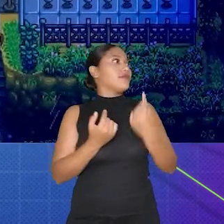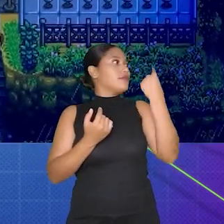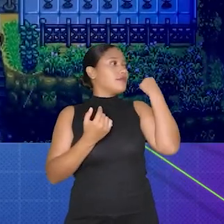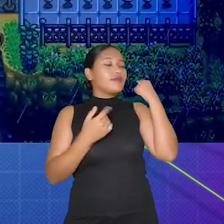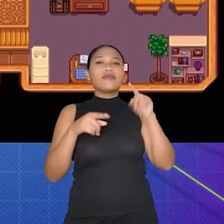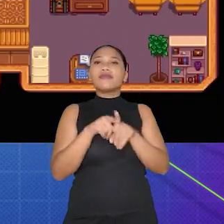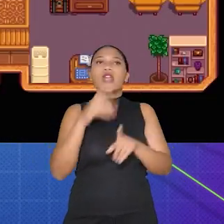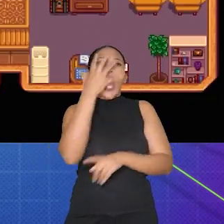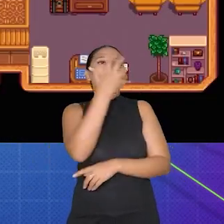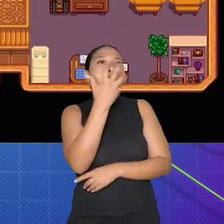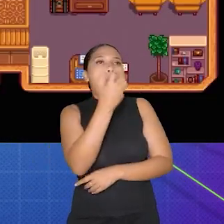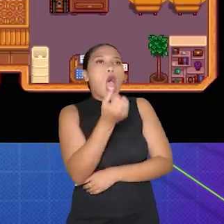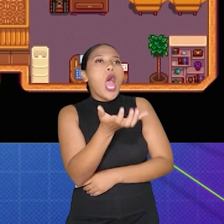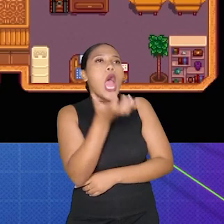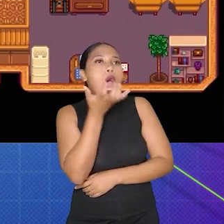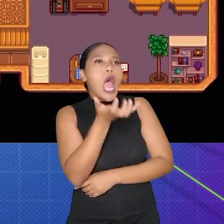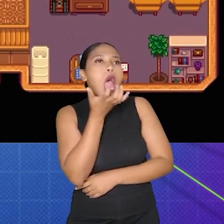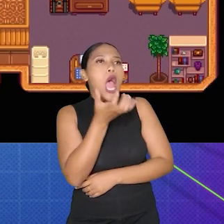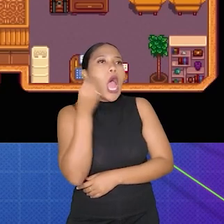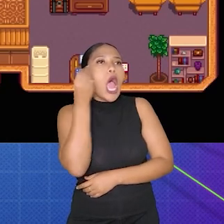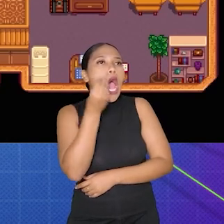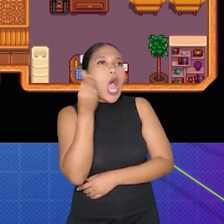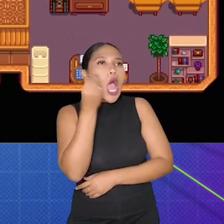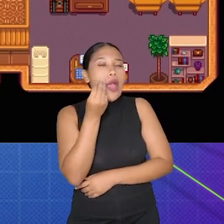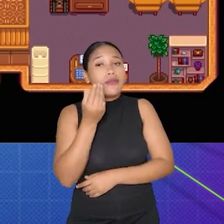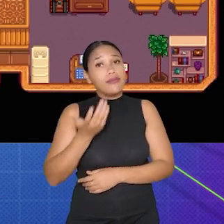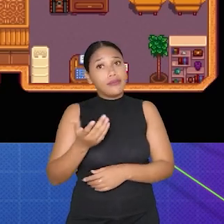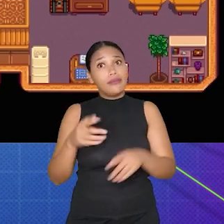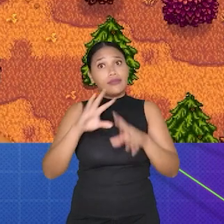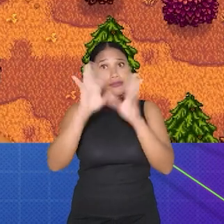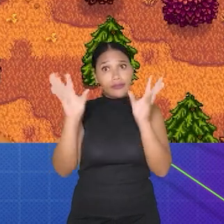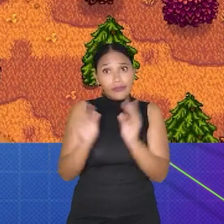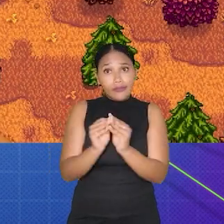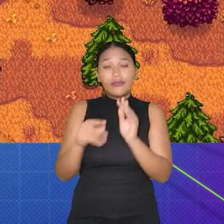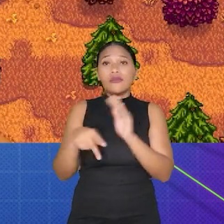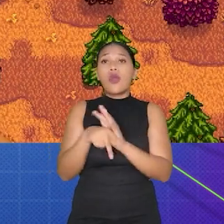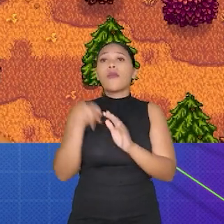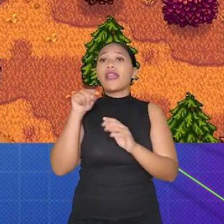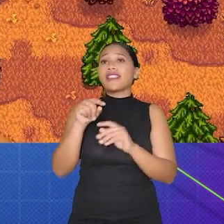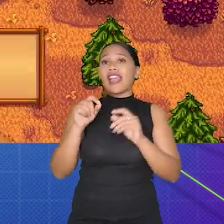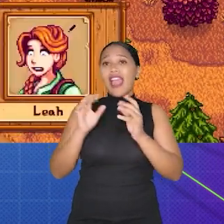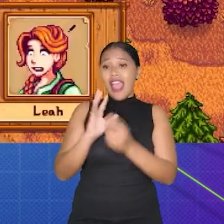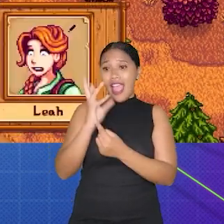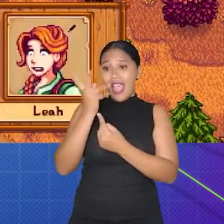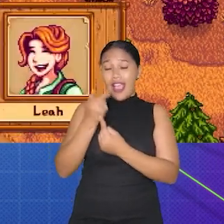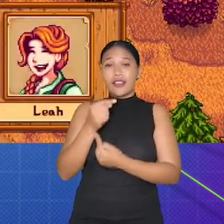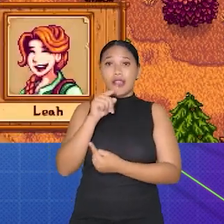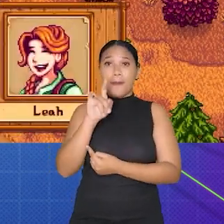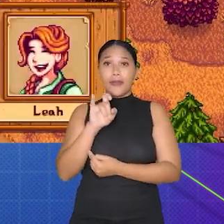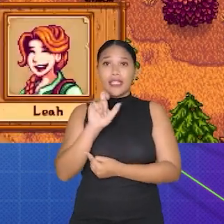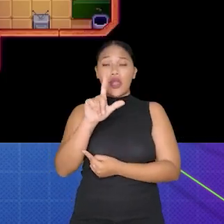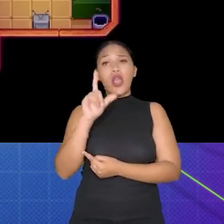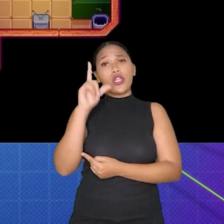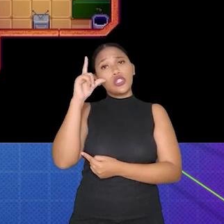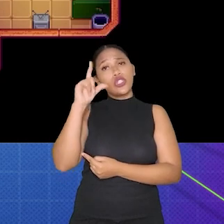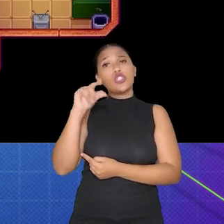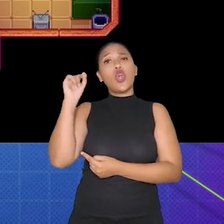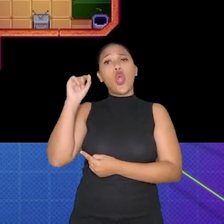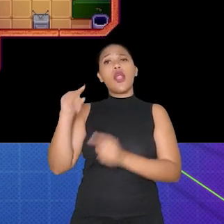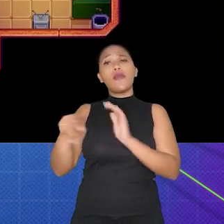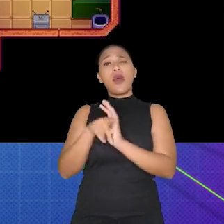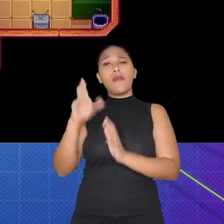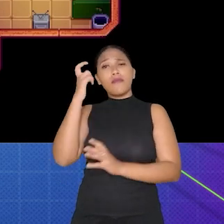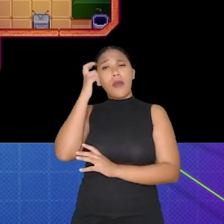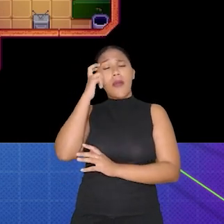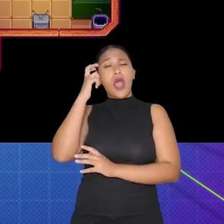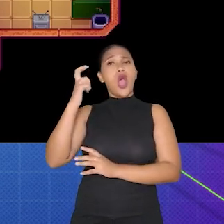se sentem atraídos pela sensação de nostalgia que esse jogo evoca. Em resumo, o estilo de arte em pixel art é uma escolha